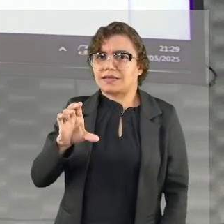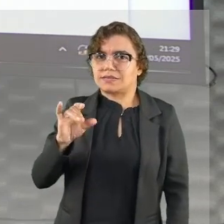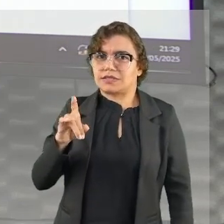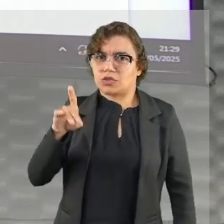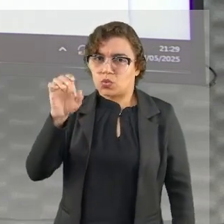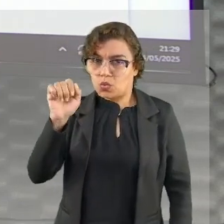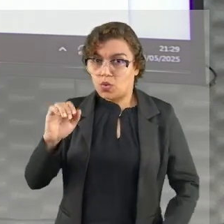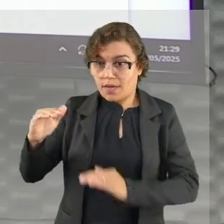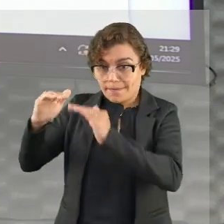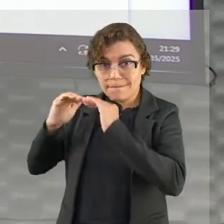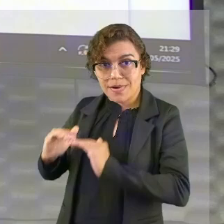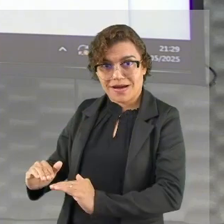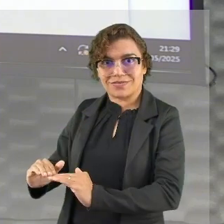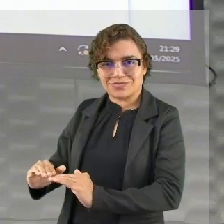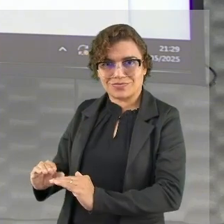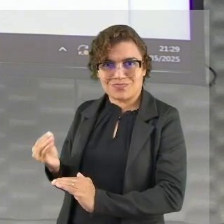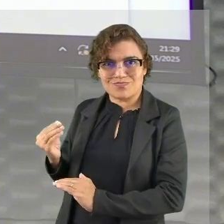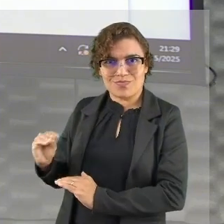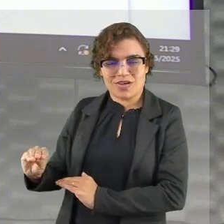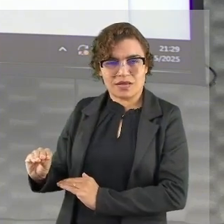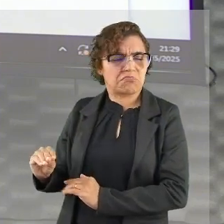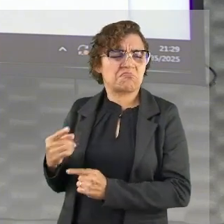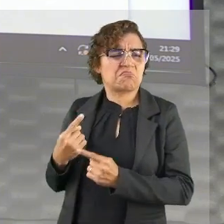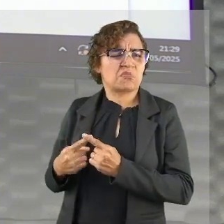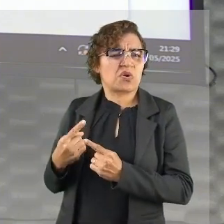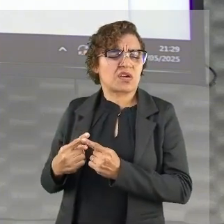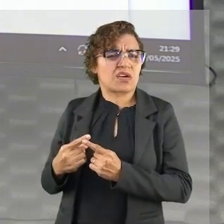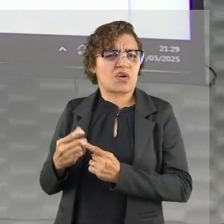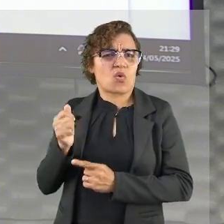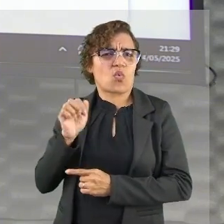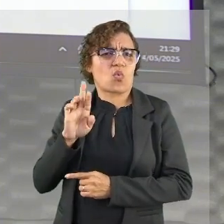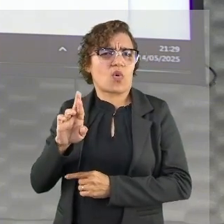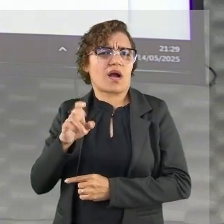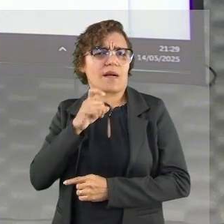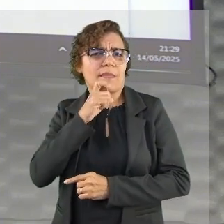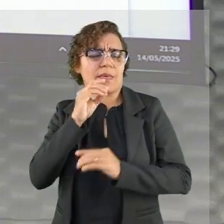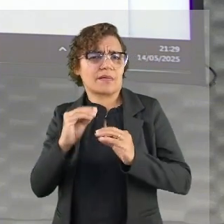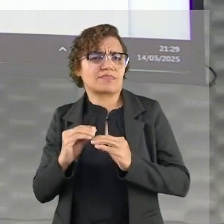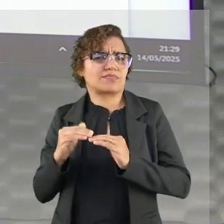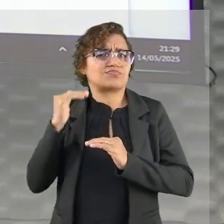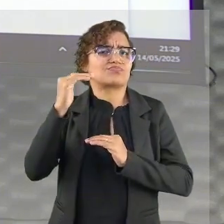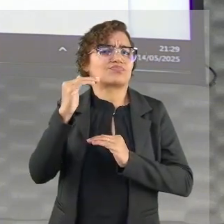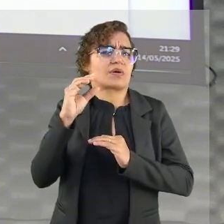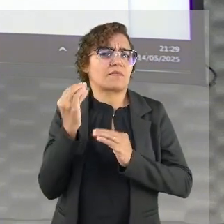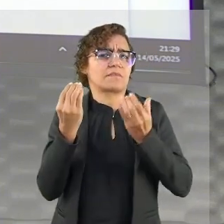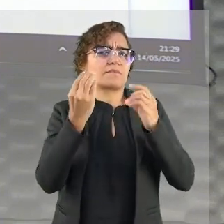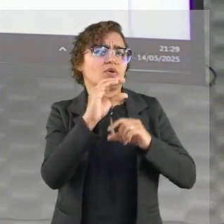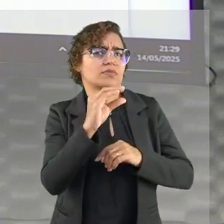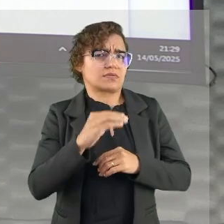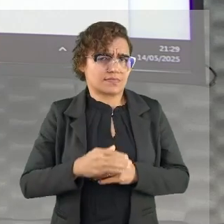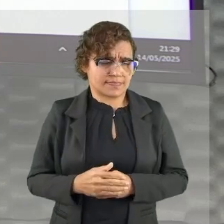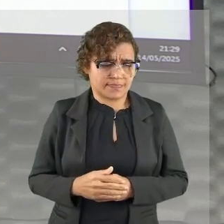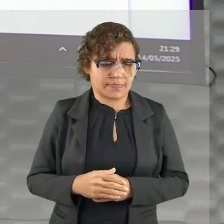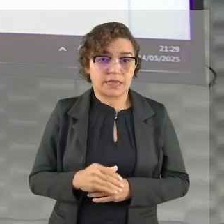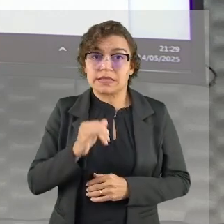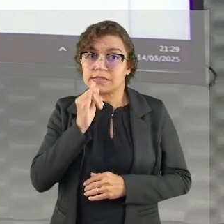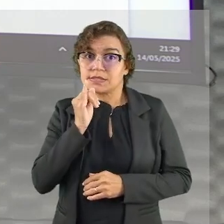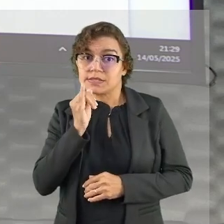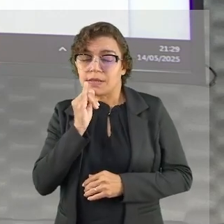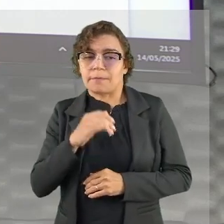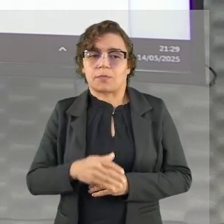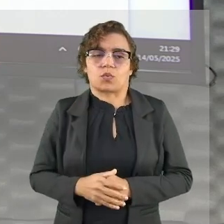parte de baixo. Então é a explicação. Por que coloca-se o ar-condicionado na parte de cima? Entenda, ó. Primeiro vamos falar